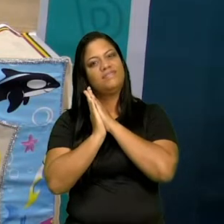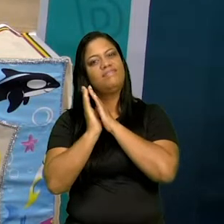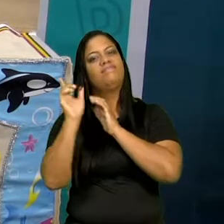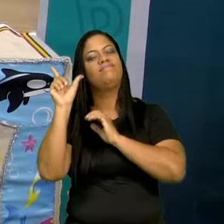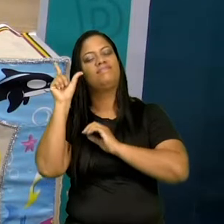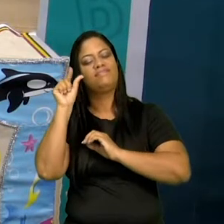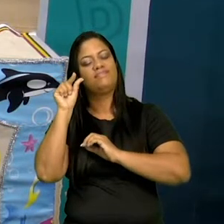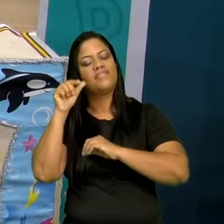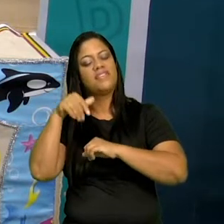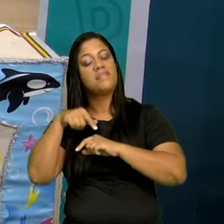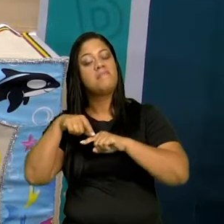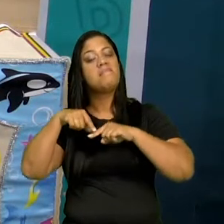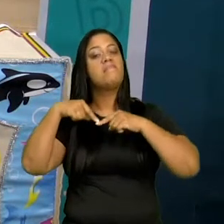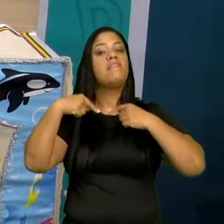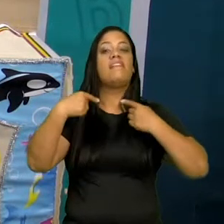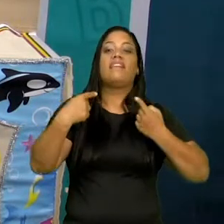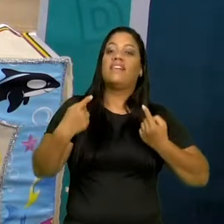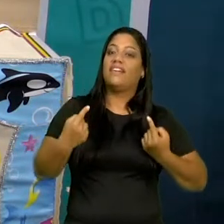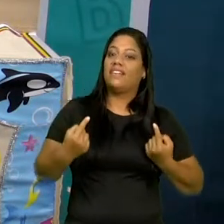Mas...